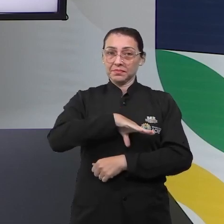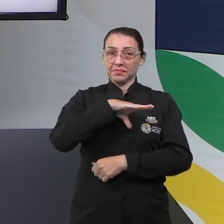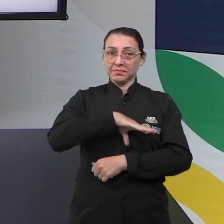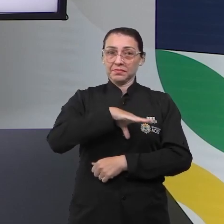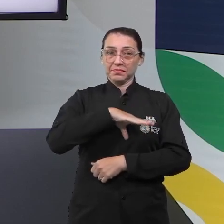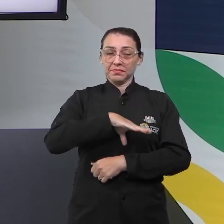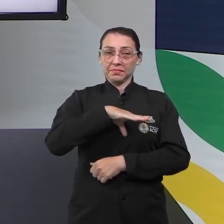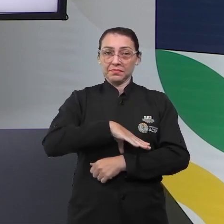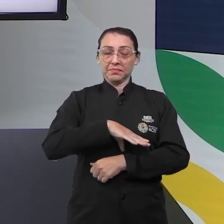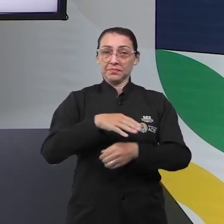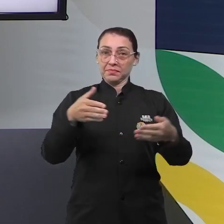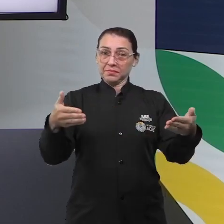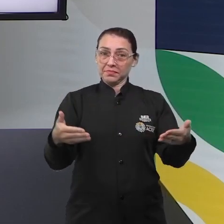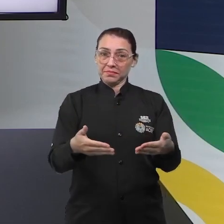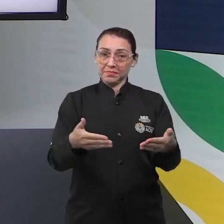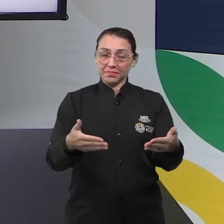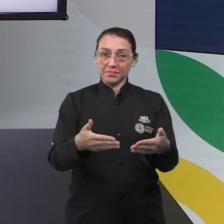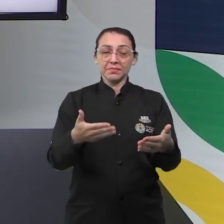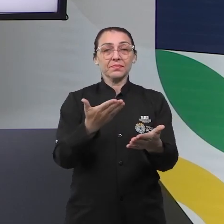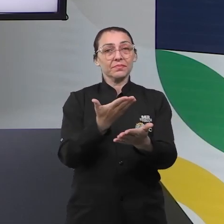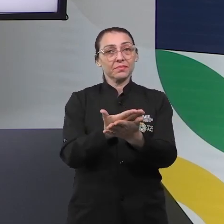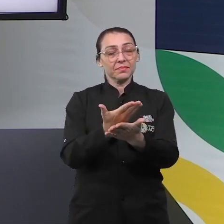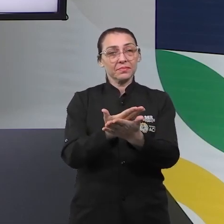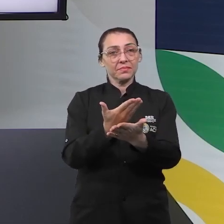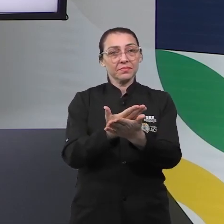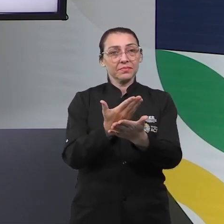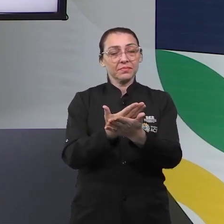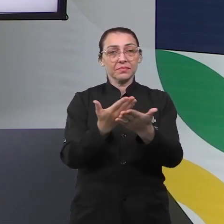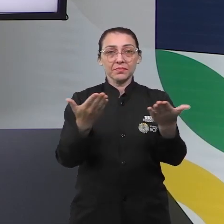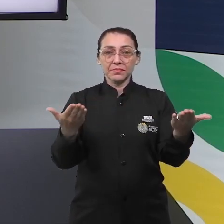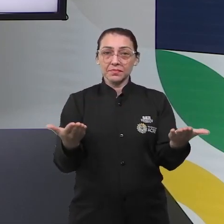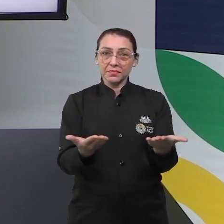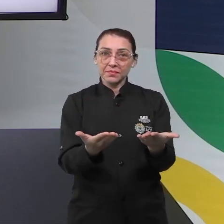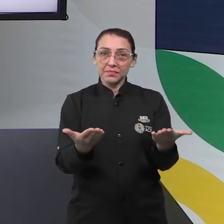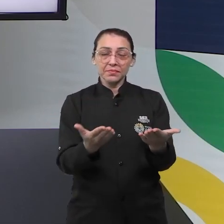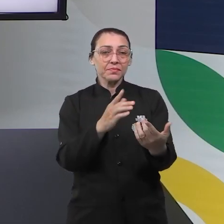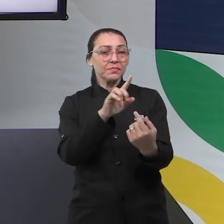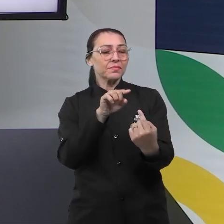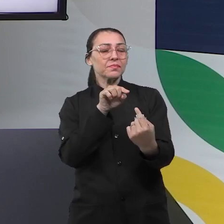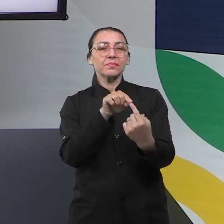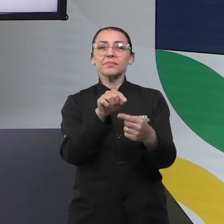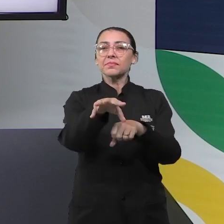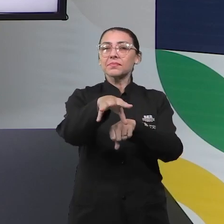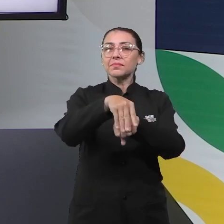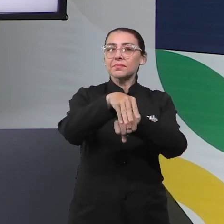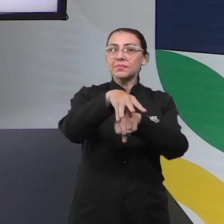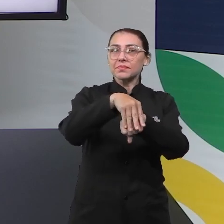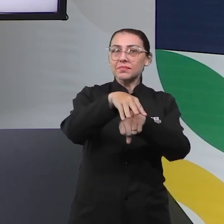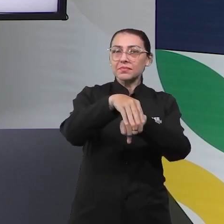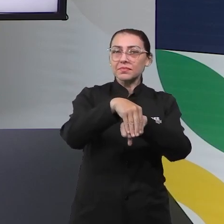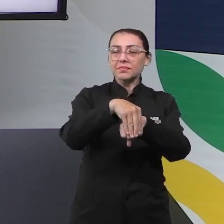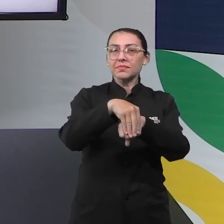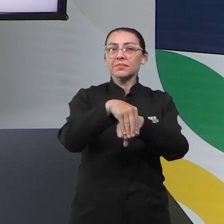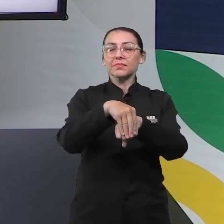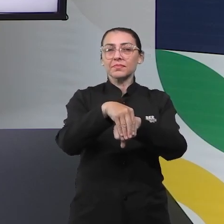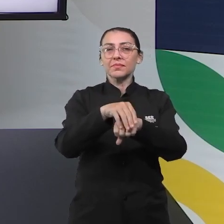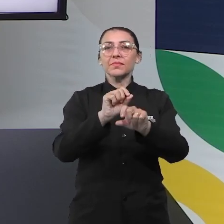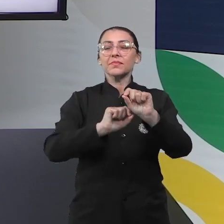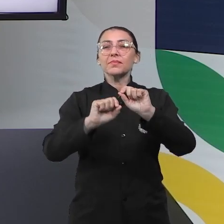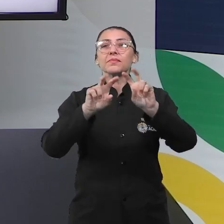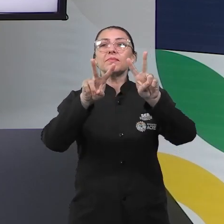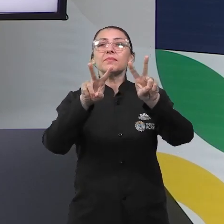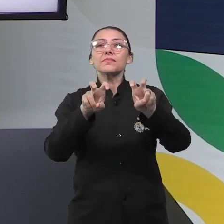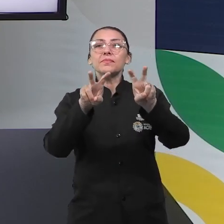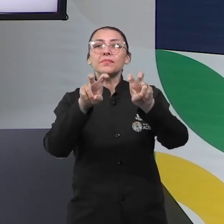e nós estamos aqui para mais uma aula. Hoje, o nosso objeto de conhecimento é a respeito